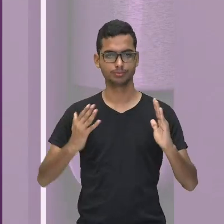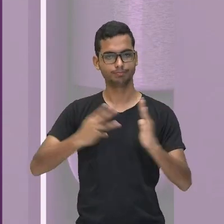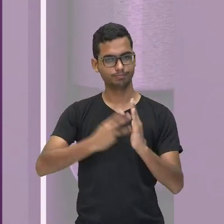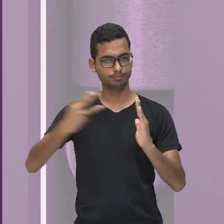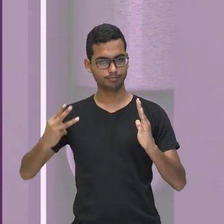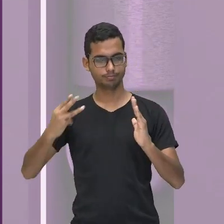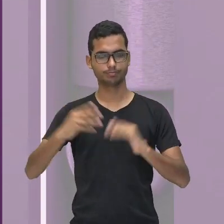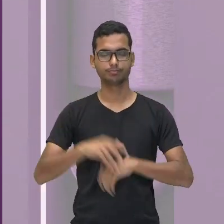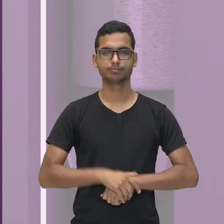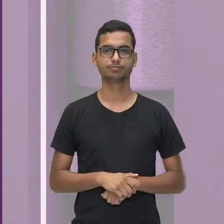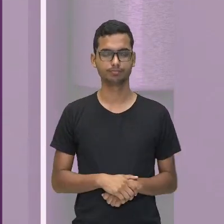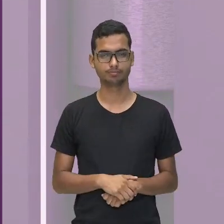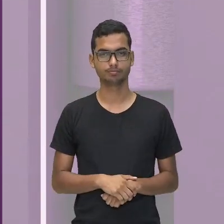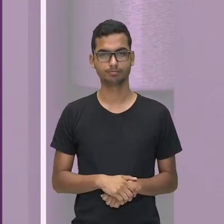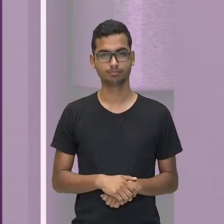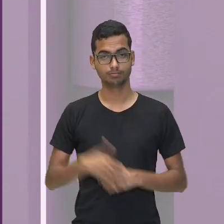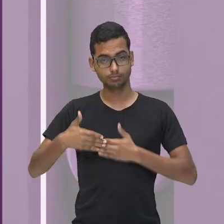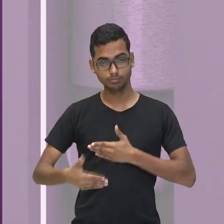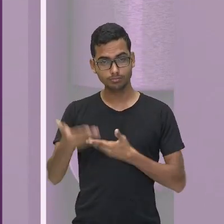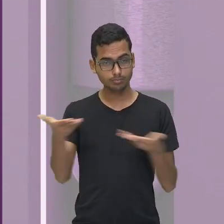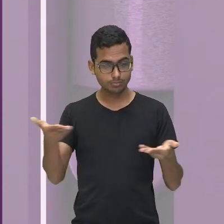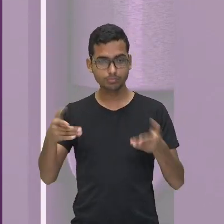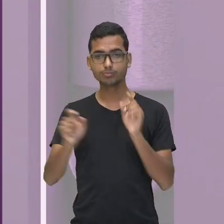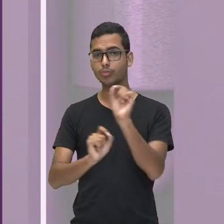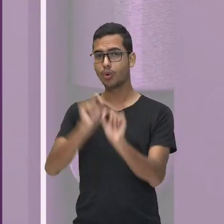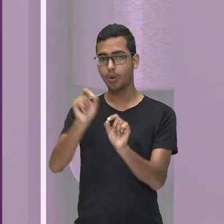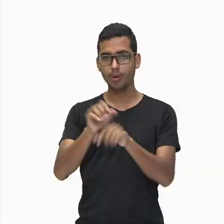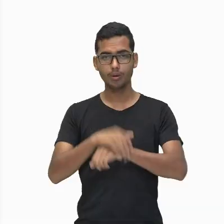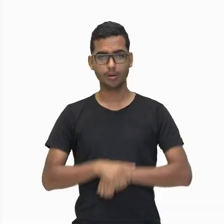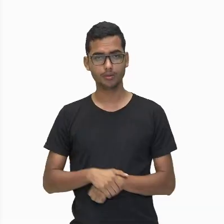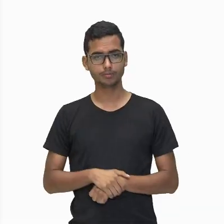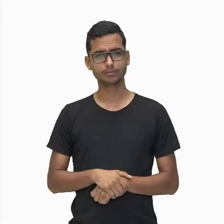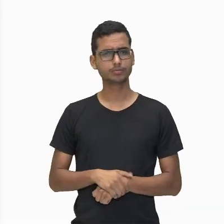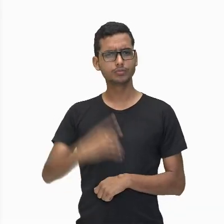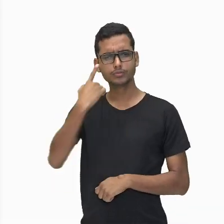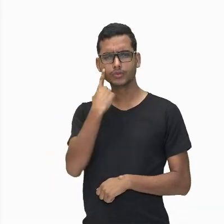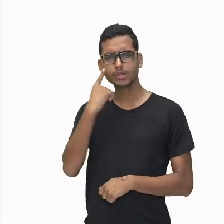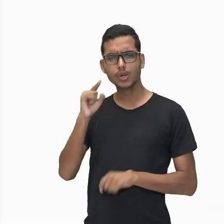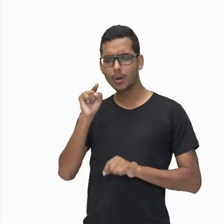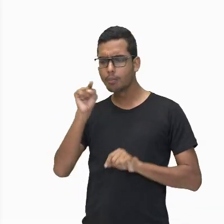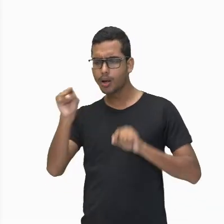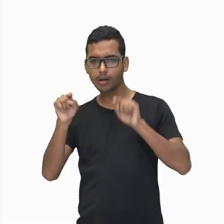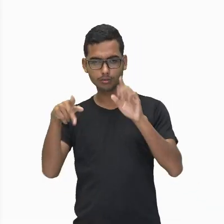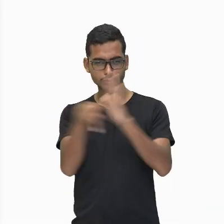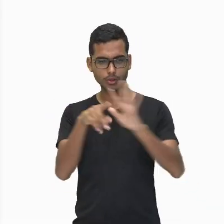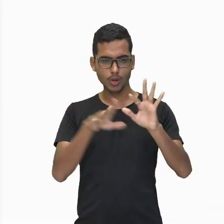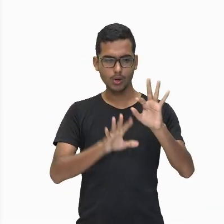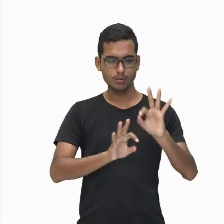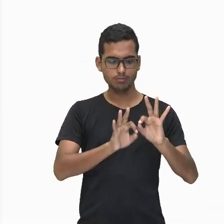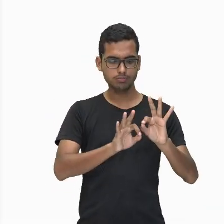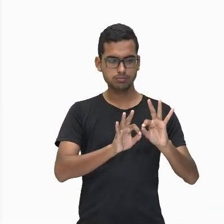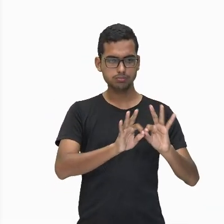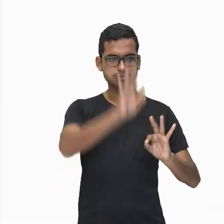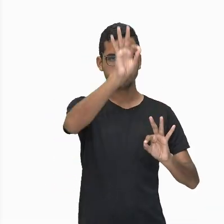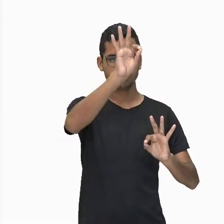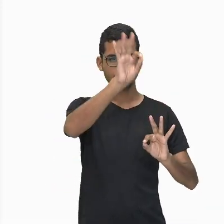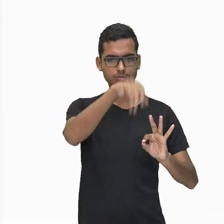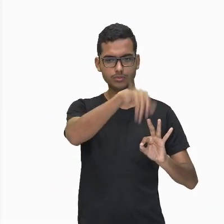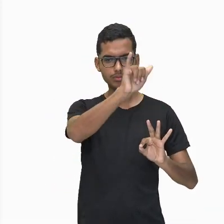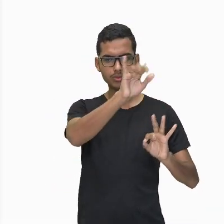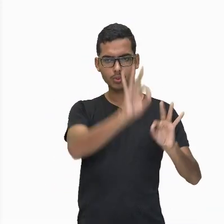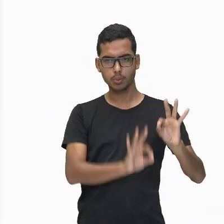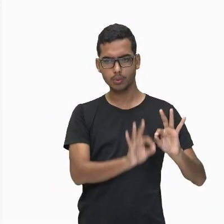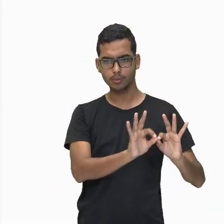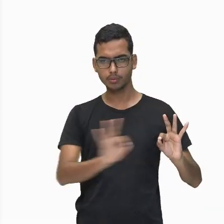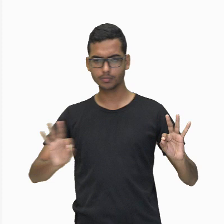nossa unidade 3. Começando então com a distância entre dois pontos. São as situações